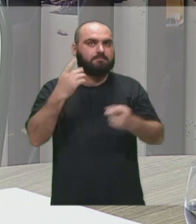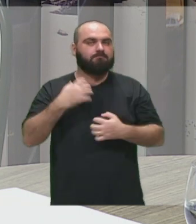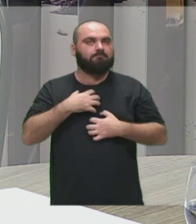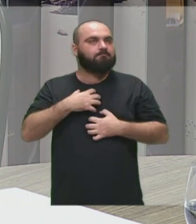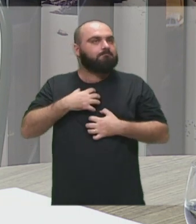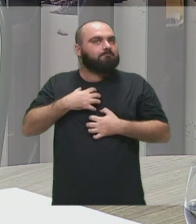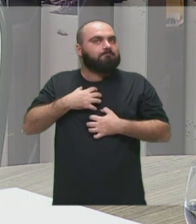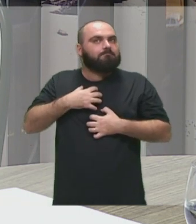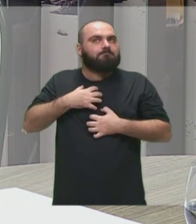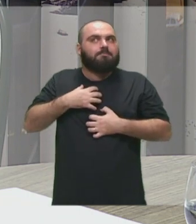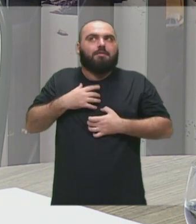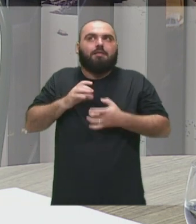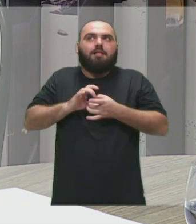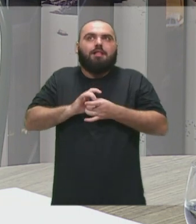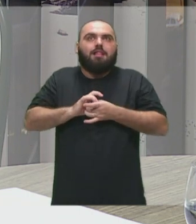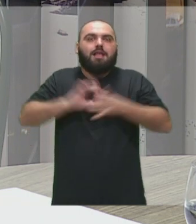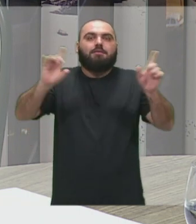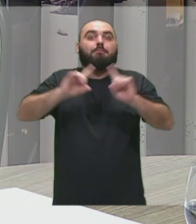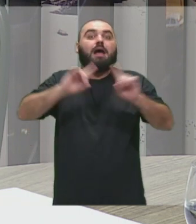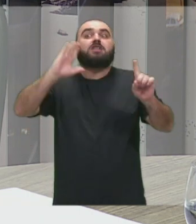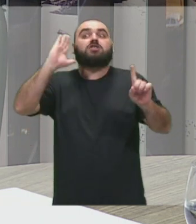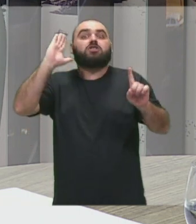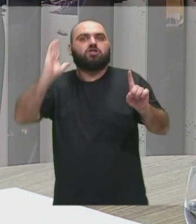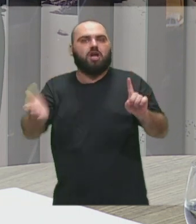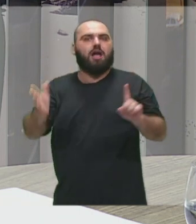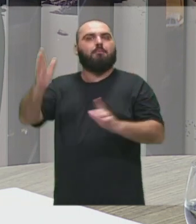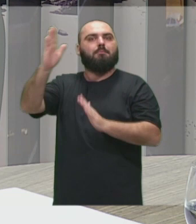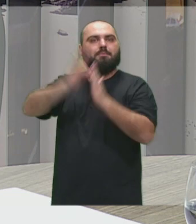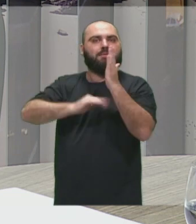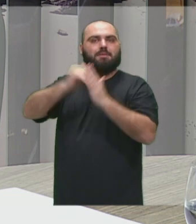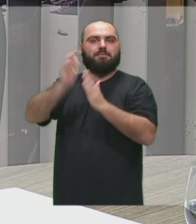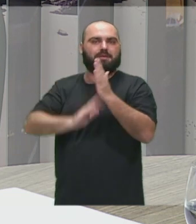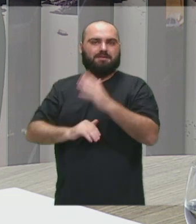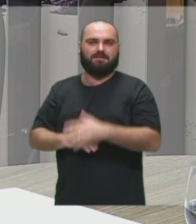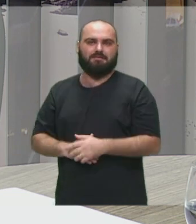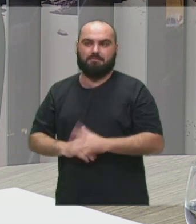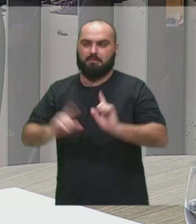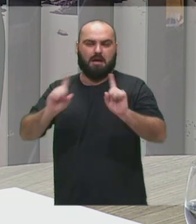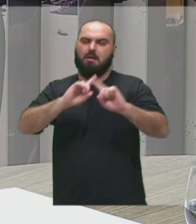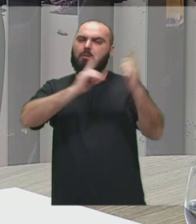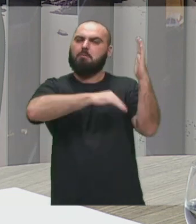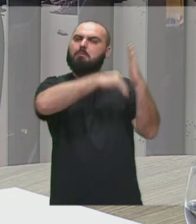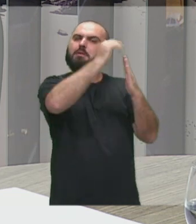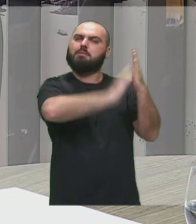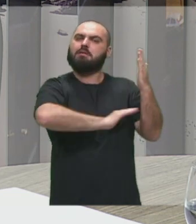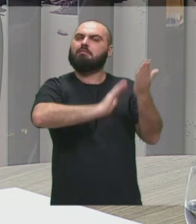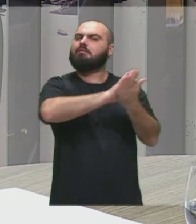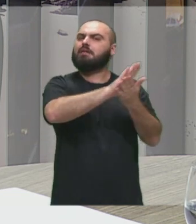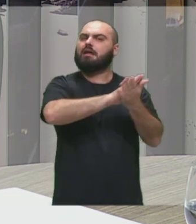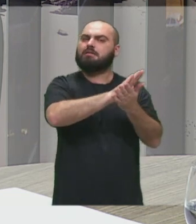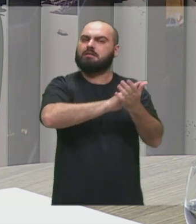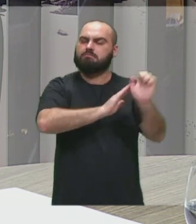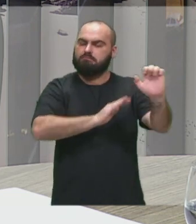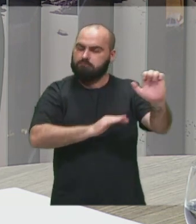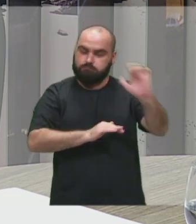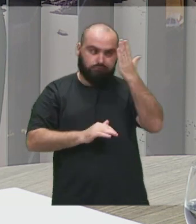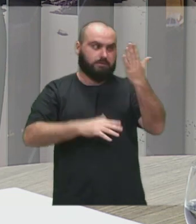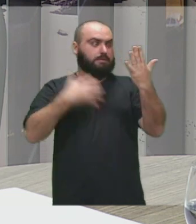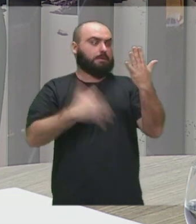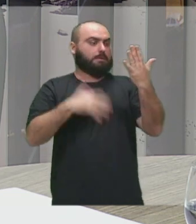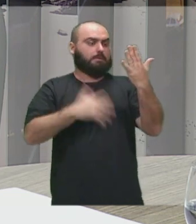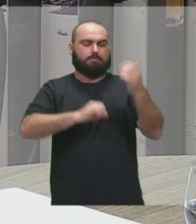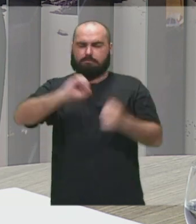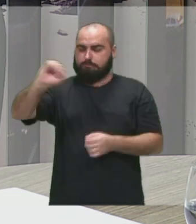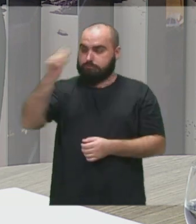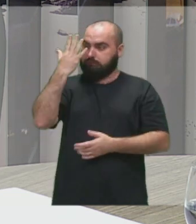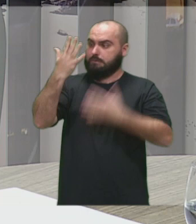livre. Mas eu já pintava, só que eu não pintava nenhuma obra chocante. Eu não pintava nenhuma obra